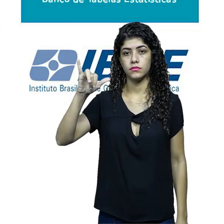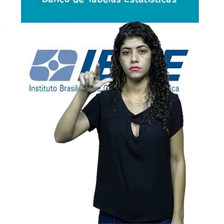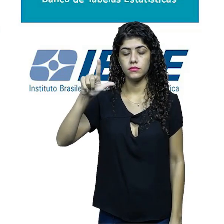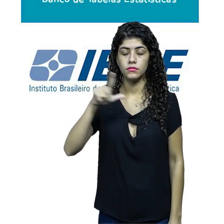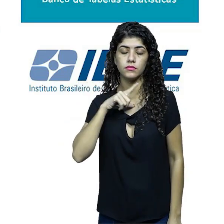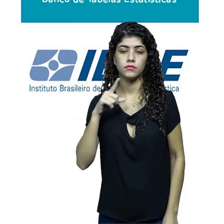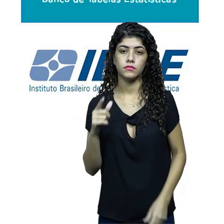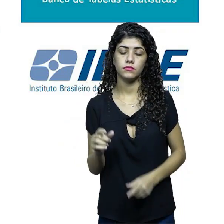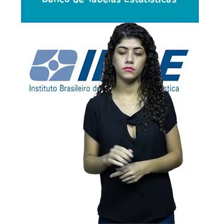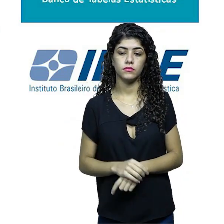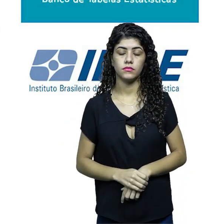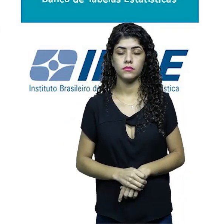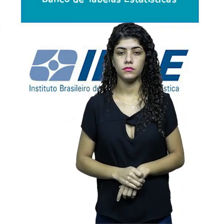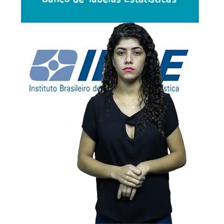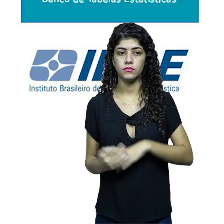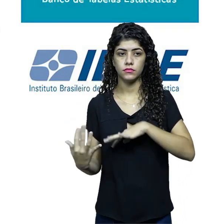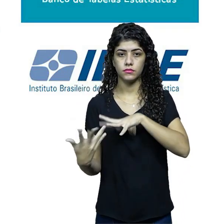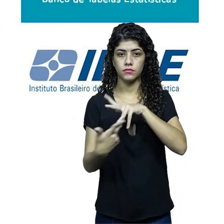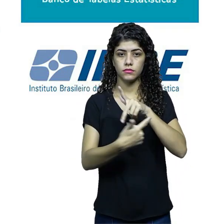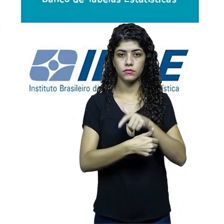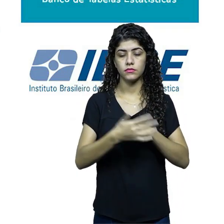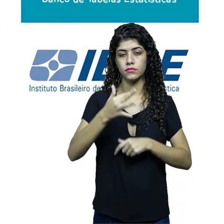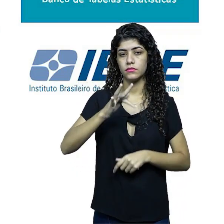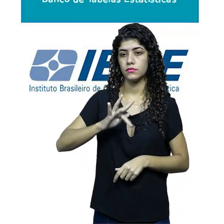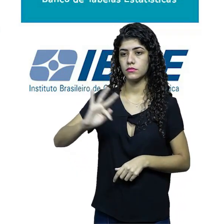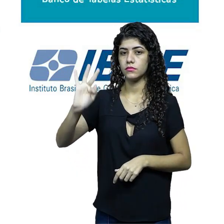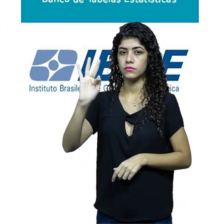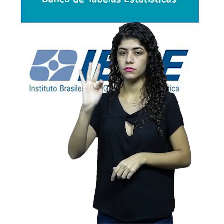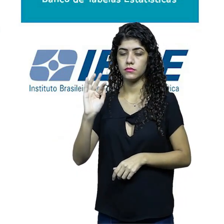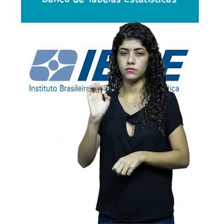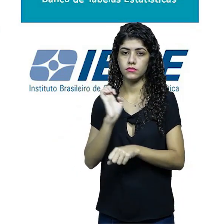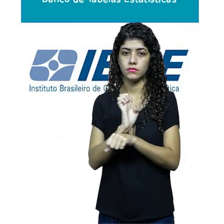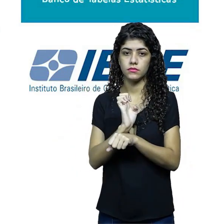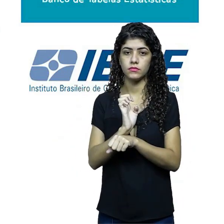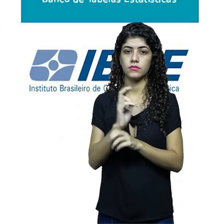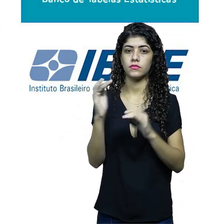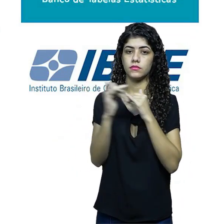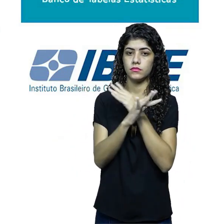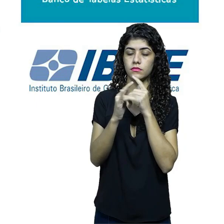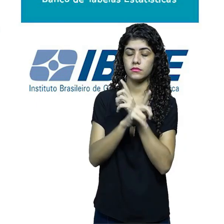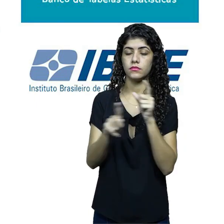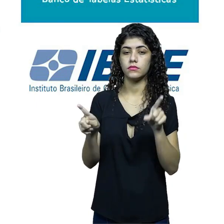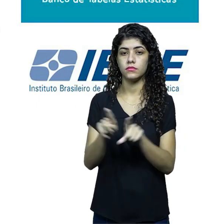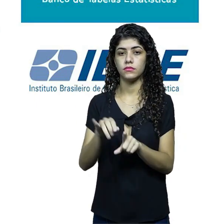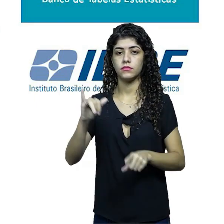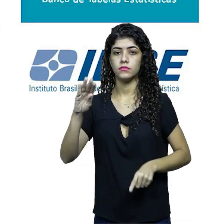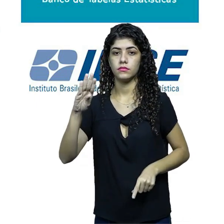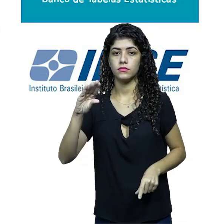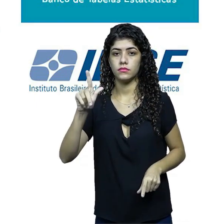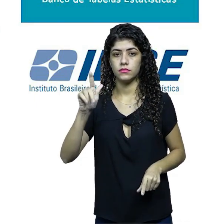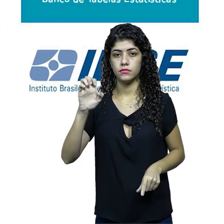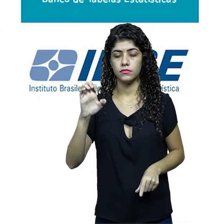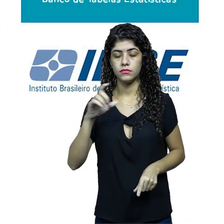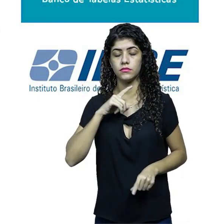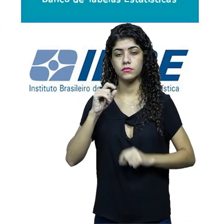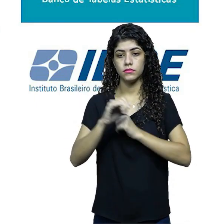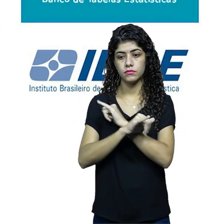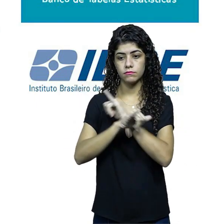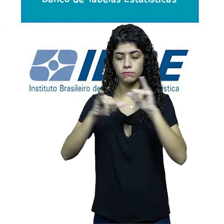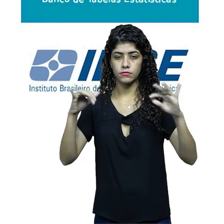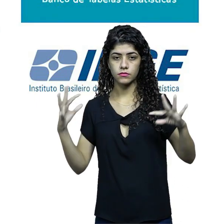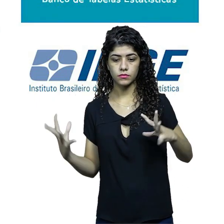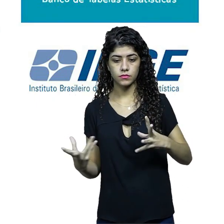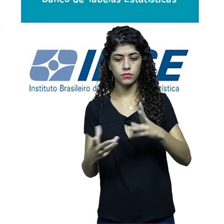segmentos da sociedade civil, bem como dos órgãos das esferas governamentais federais, estadual e municipal. O